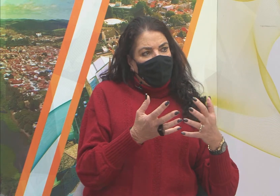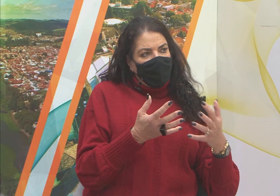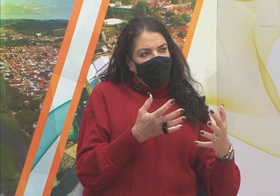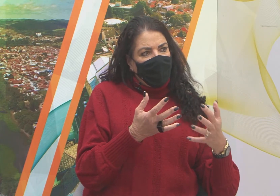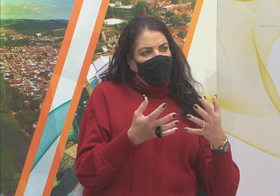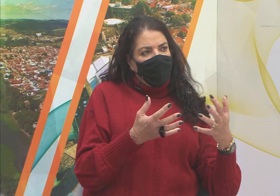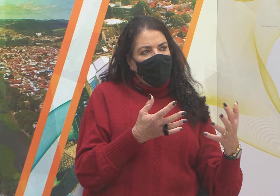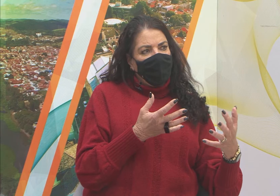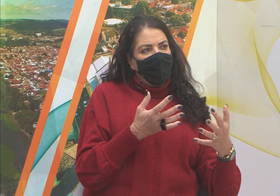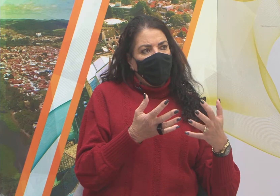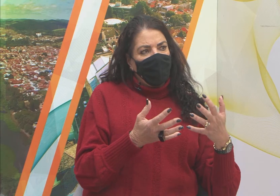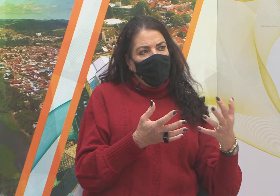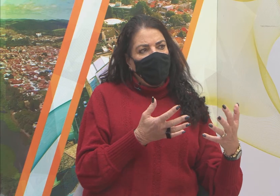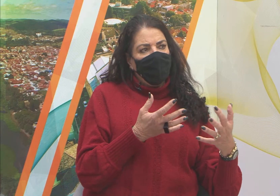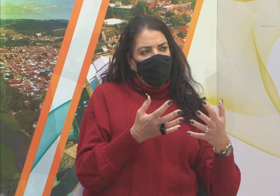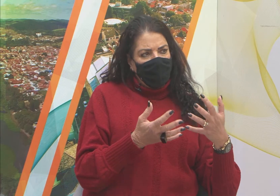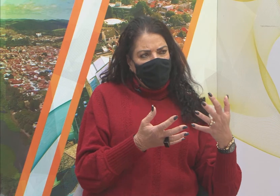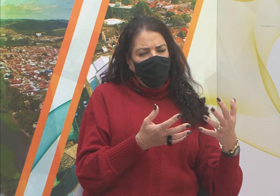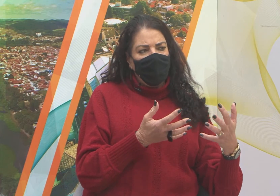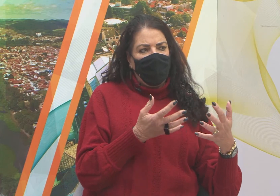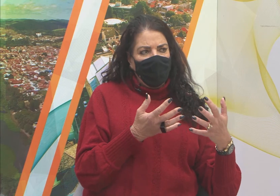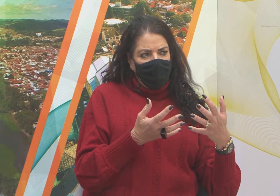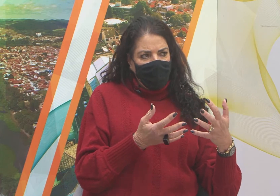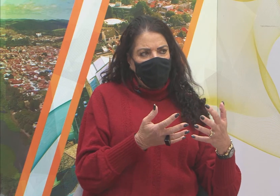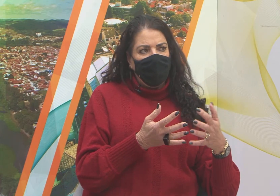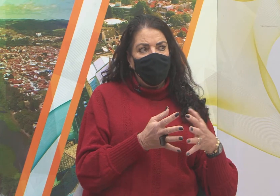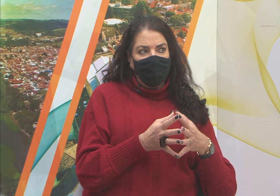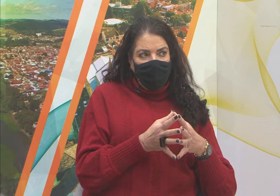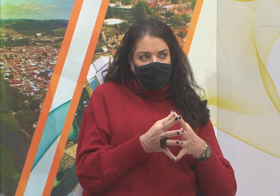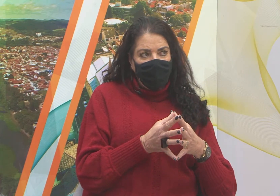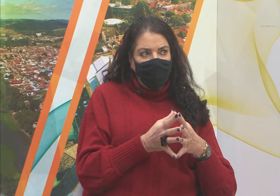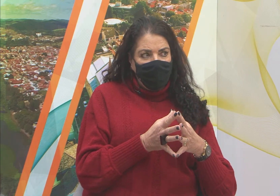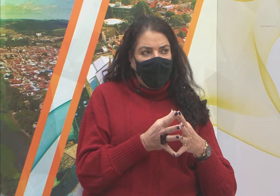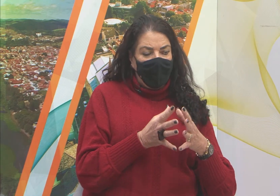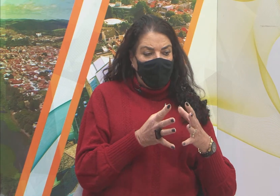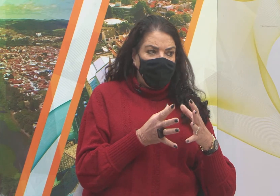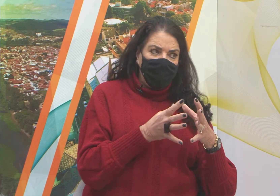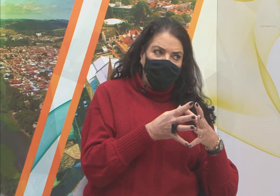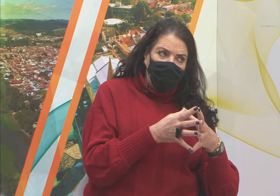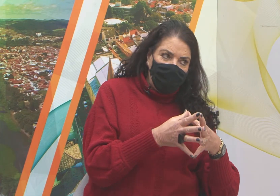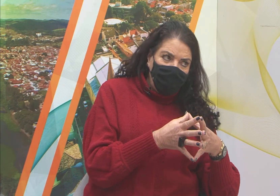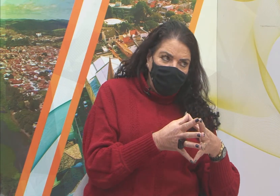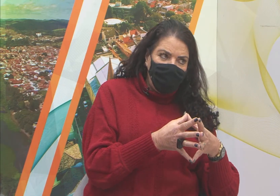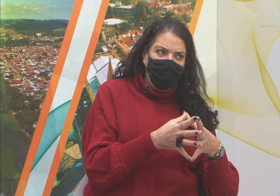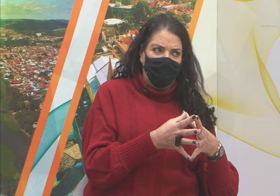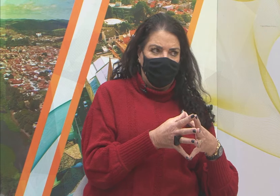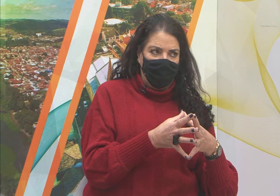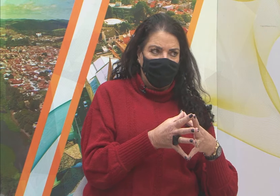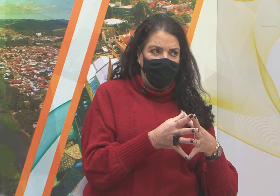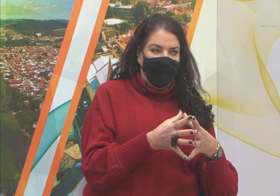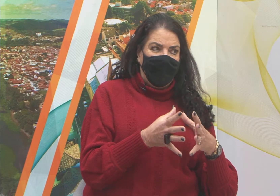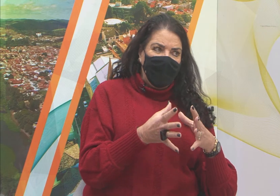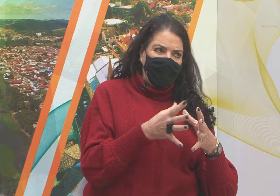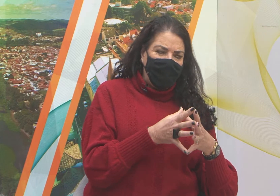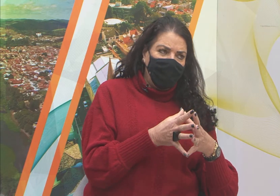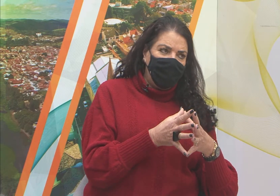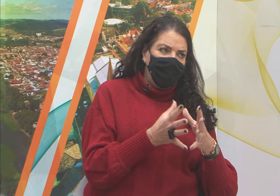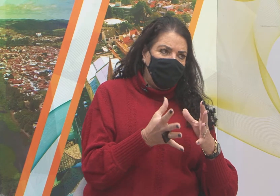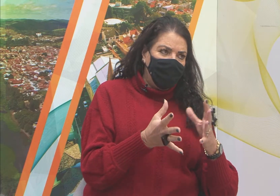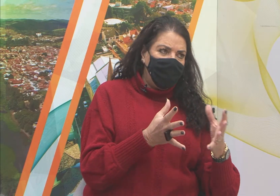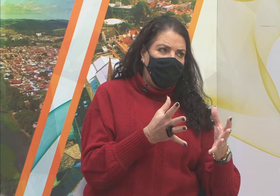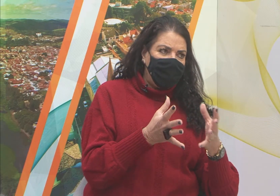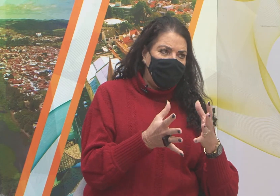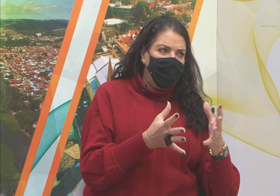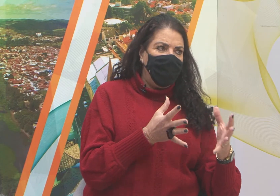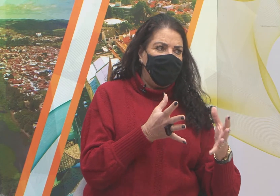o comportamento da criança, se ela sofre algum tipo de violência, isso é importantíssimo. É um papel da escola muito importante, né? E que a saúde,